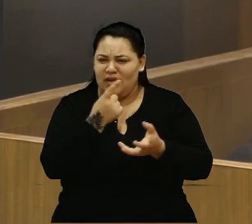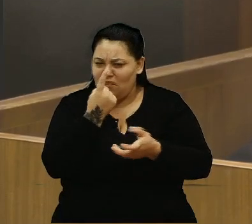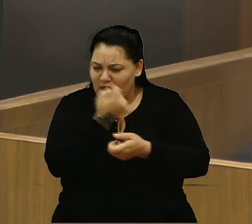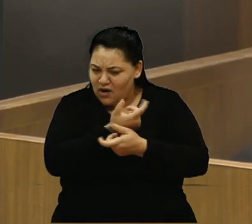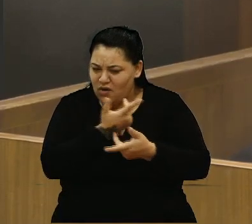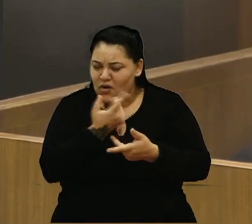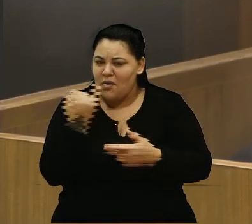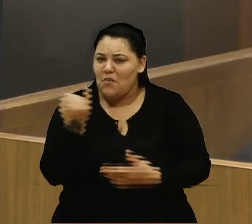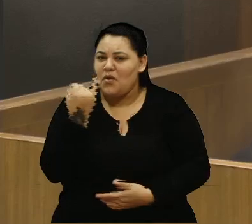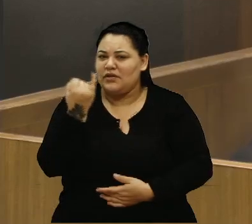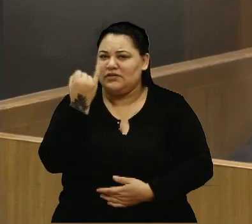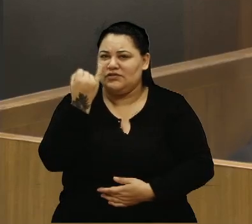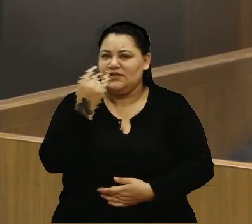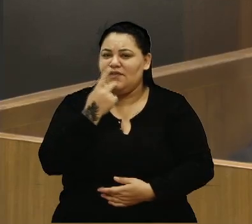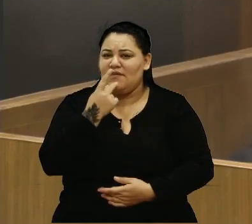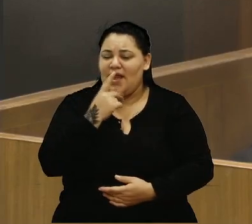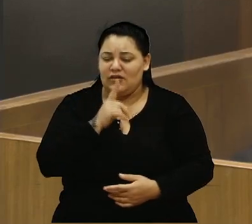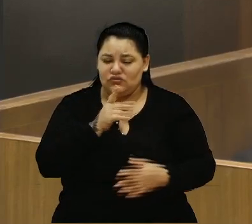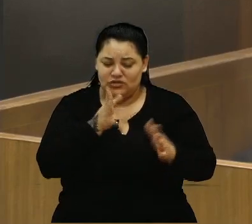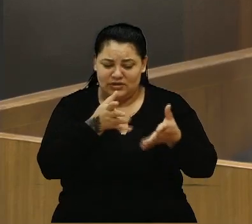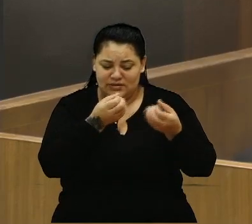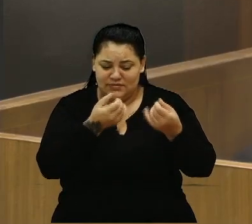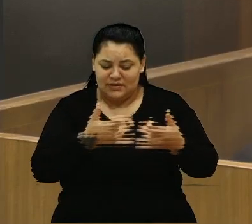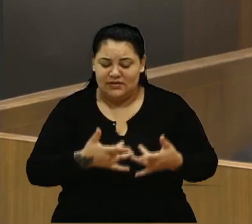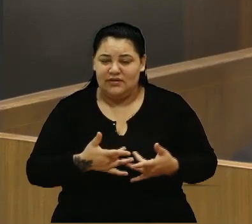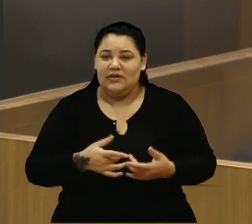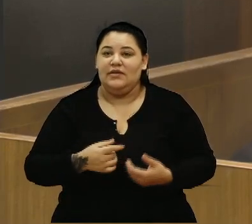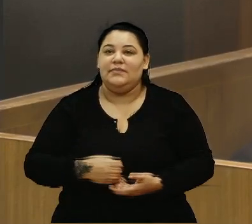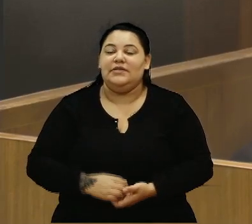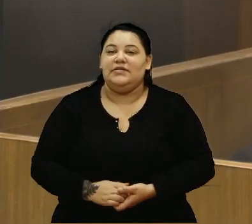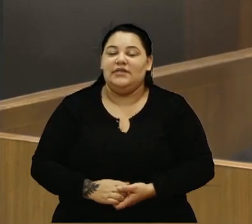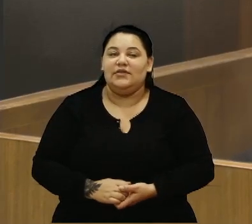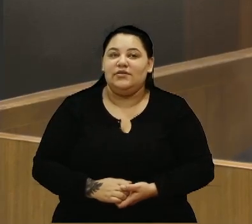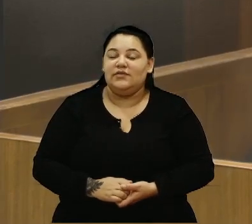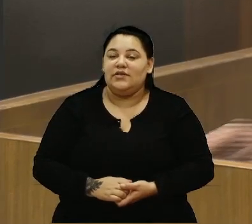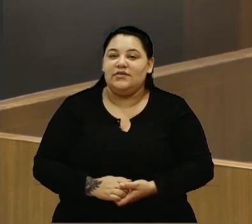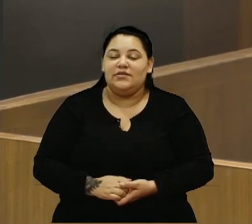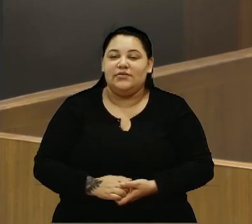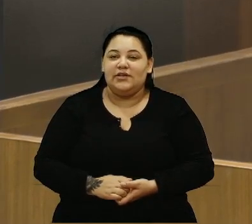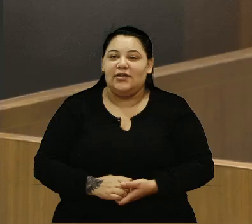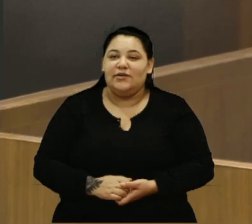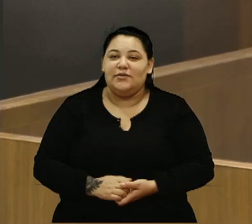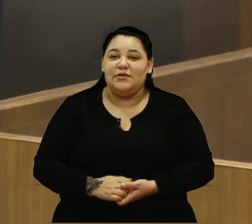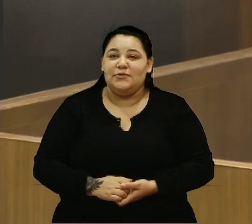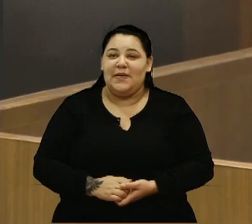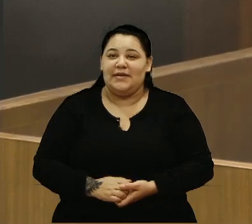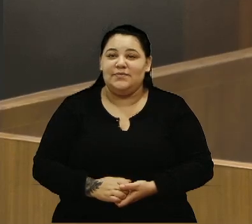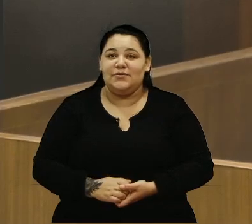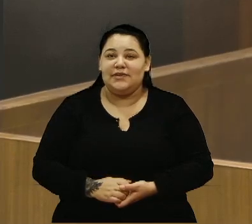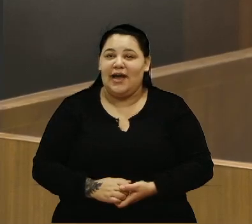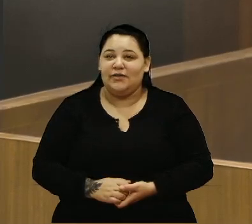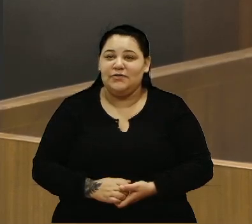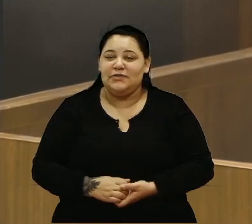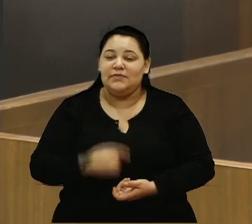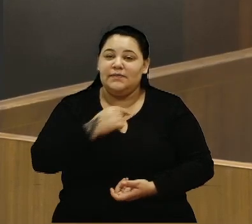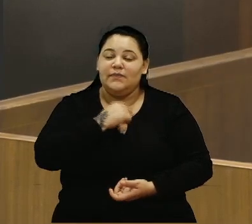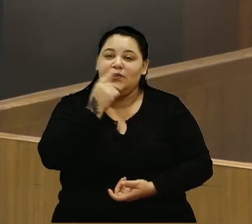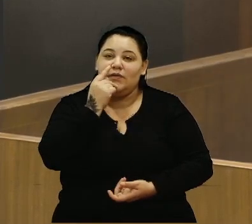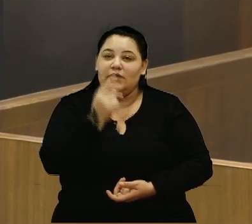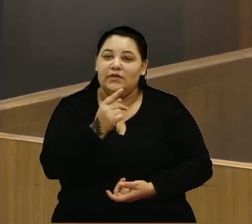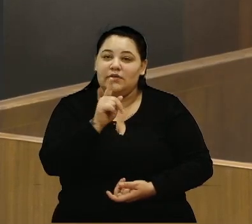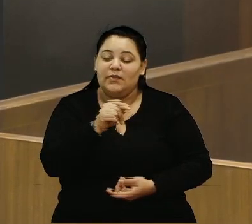toda essa situação que foi falado aqui já pelos nobres pares. Não, mas o governo já entrou em contato com quem foi